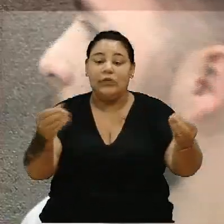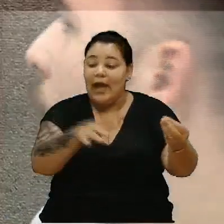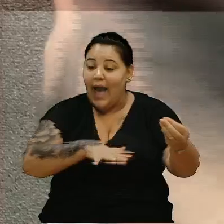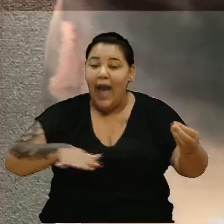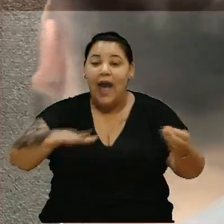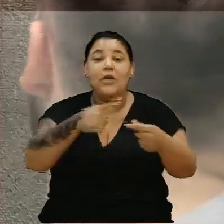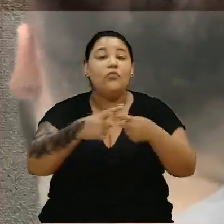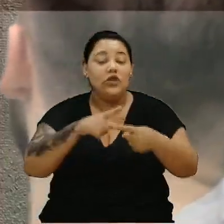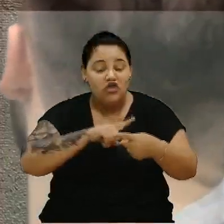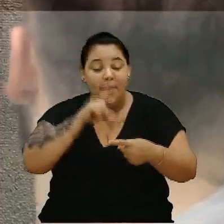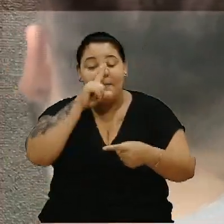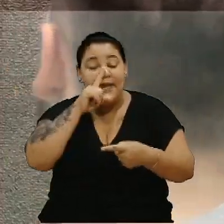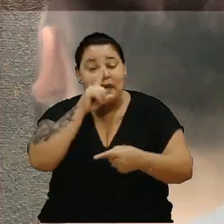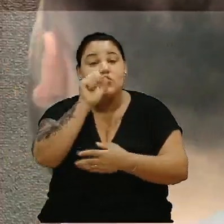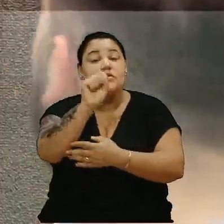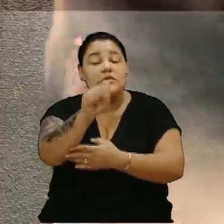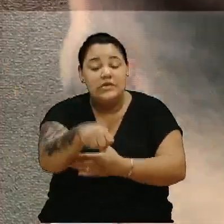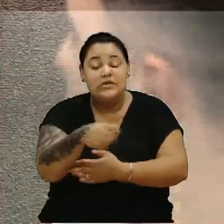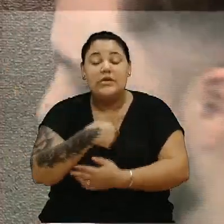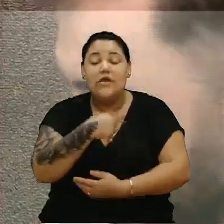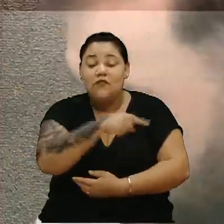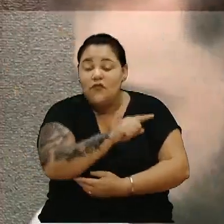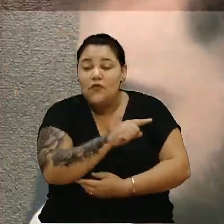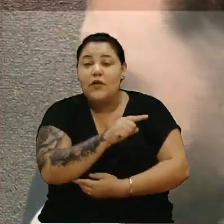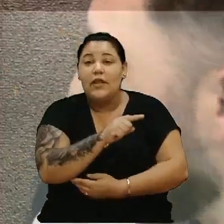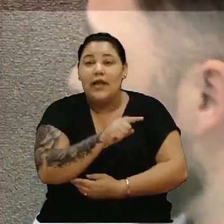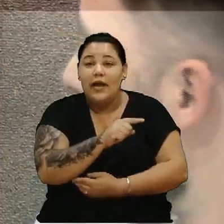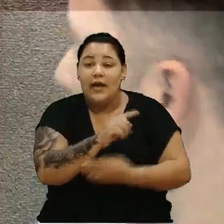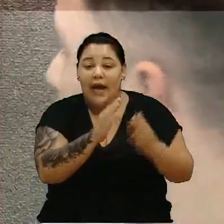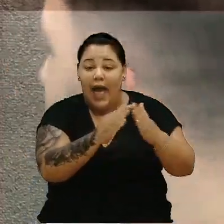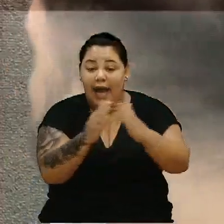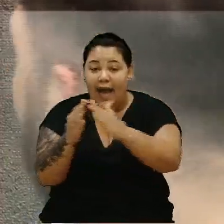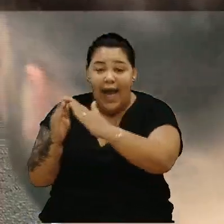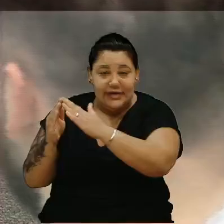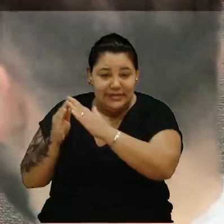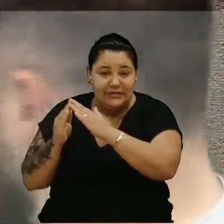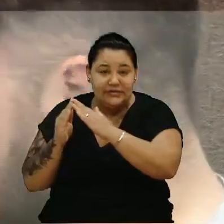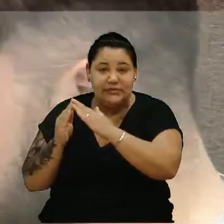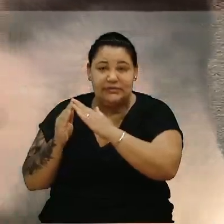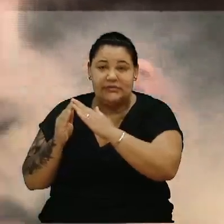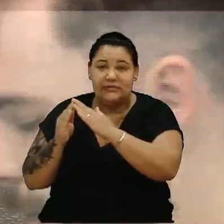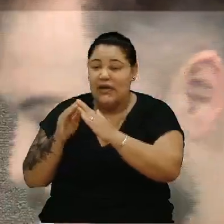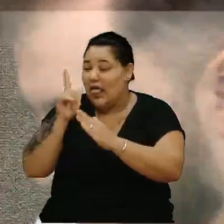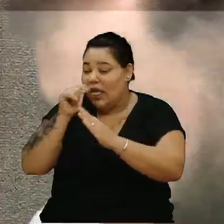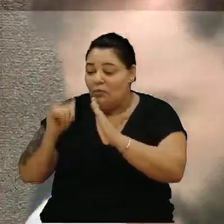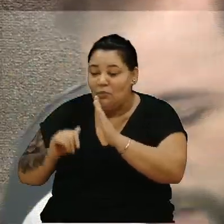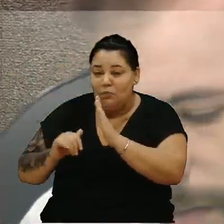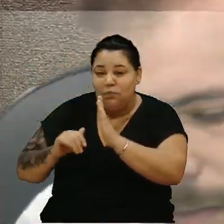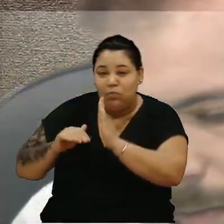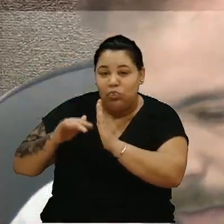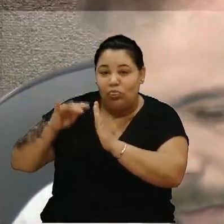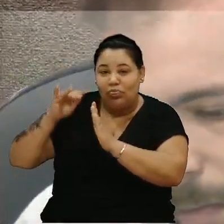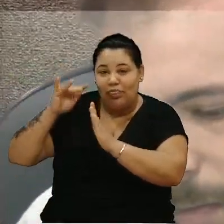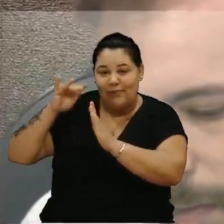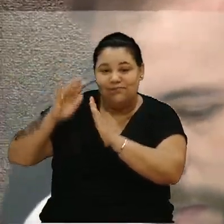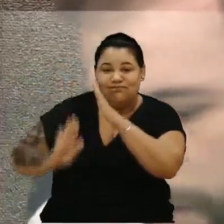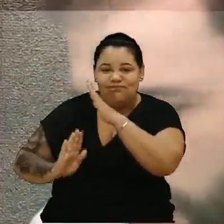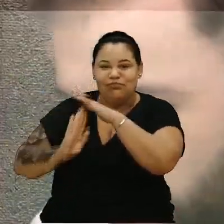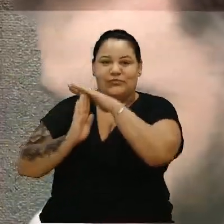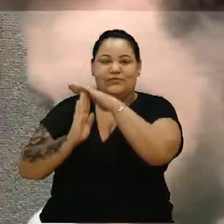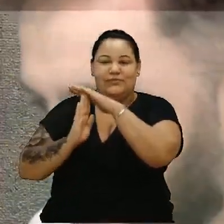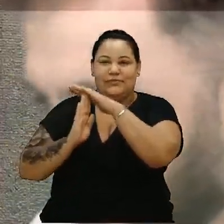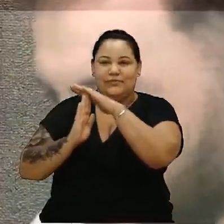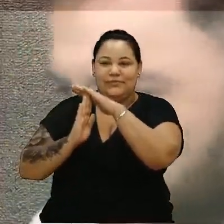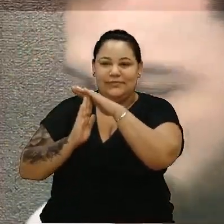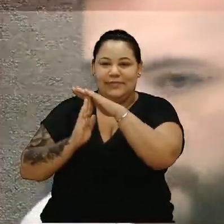de rompimento. Eu fui lá e as casas, o vertedouro ultrapassou a água e estava já no joelho